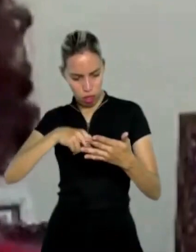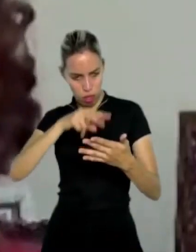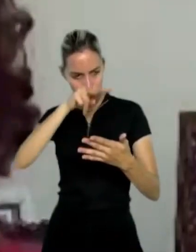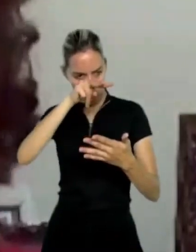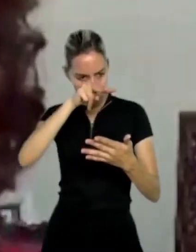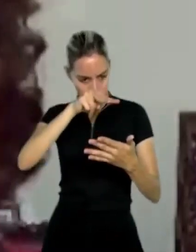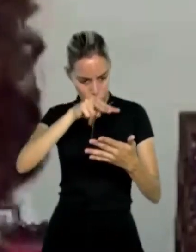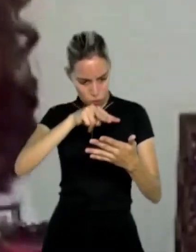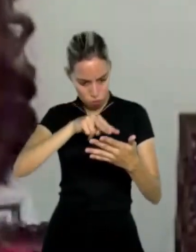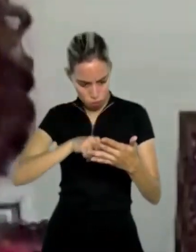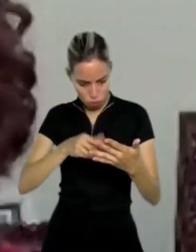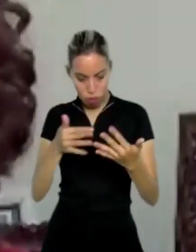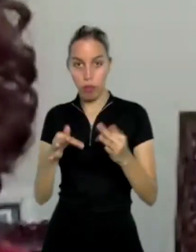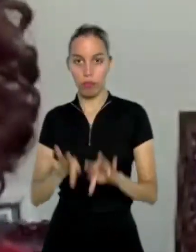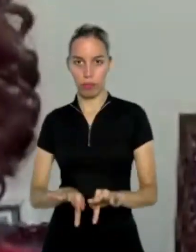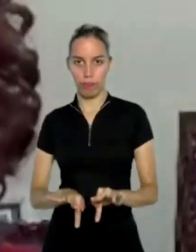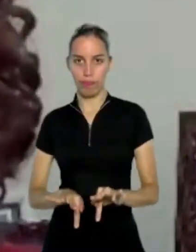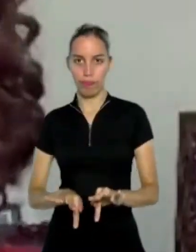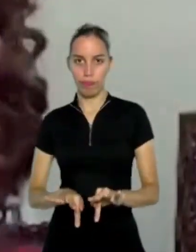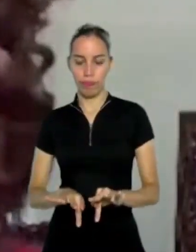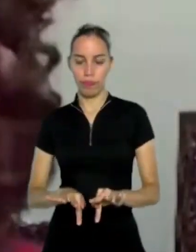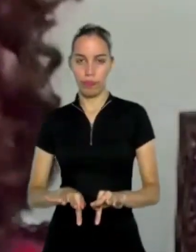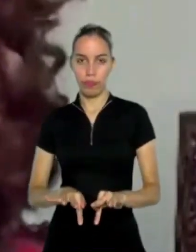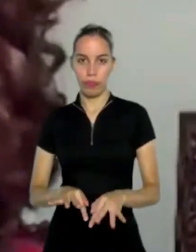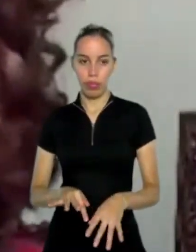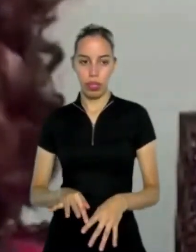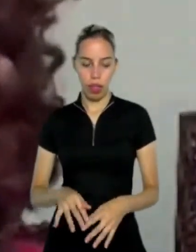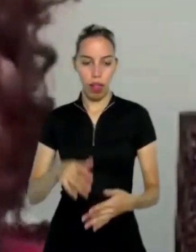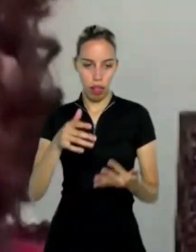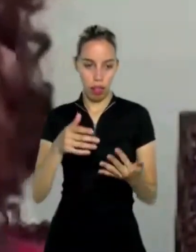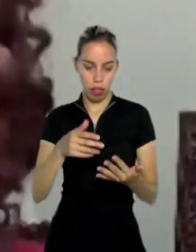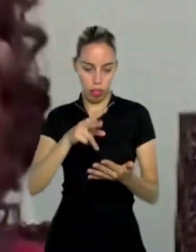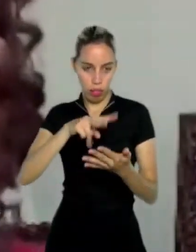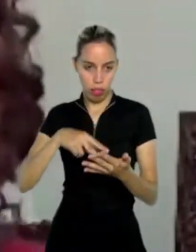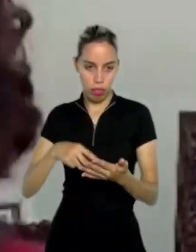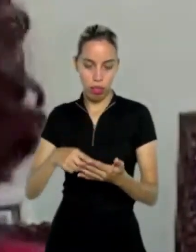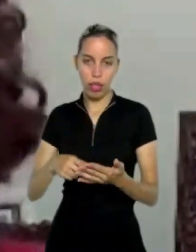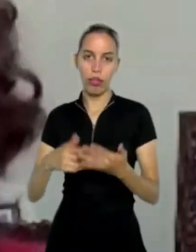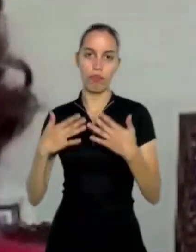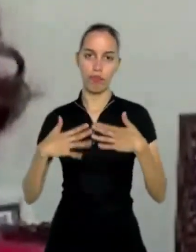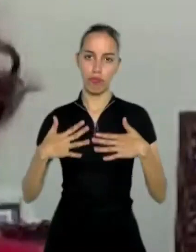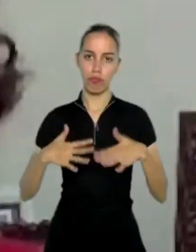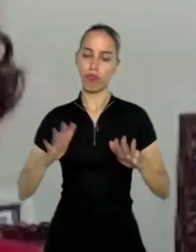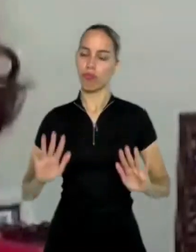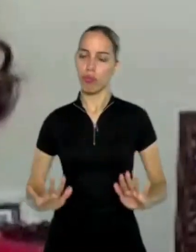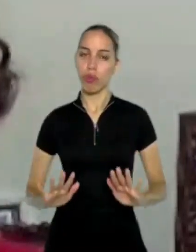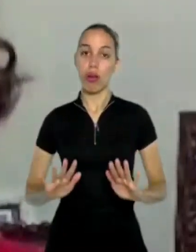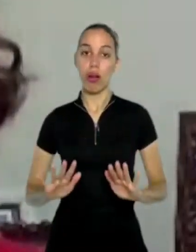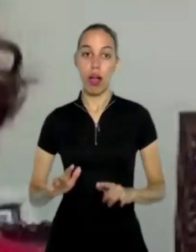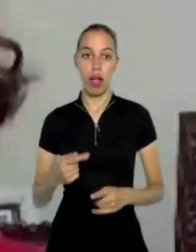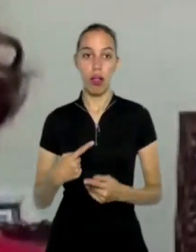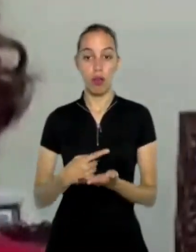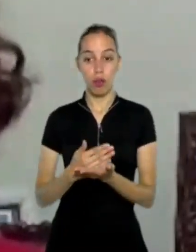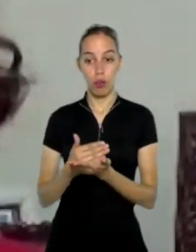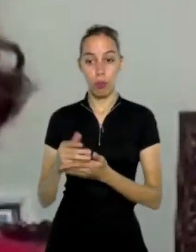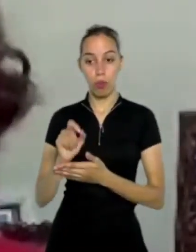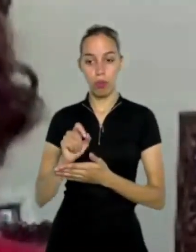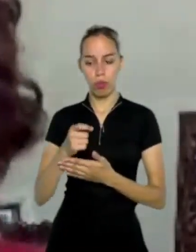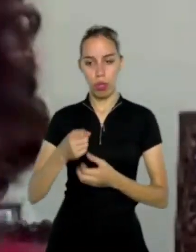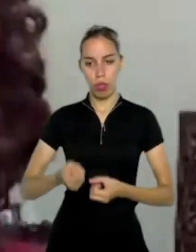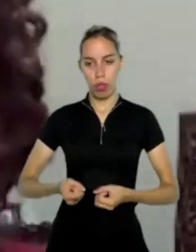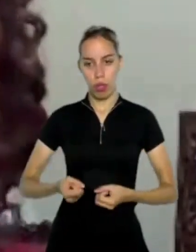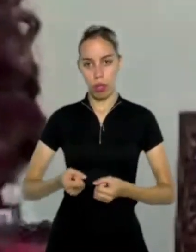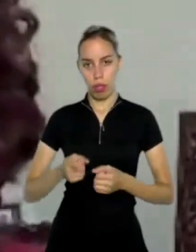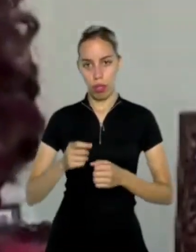leitura leve, agradável e tal. E aí comecei assim fazer isso e as primeiras sempre eram mais